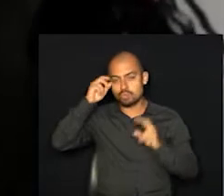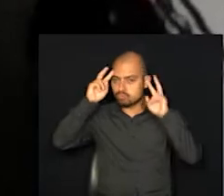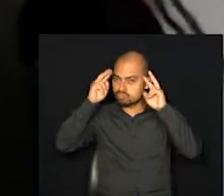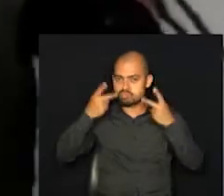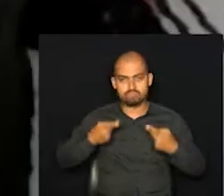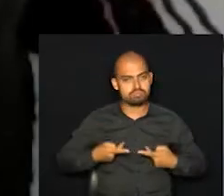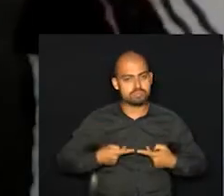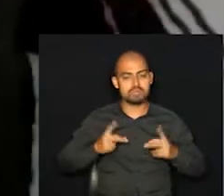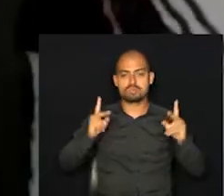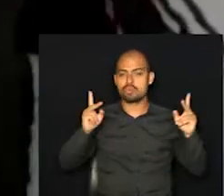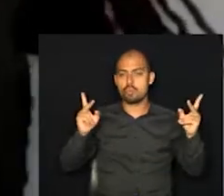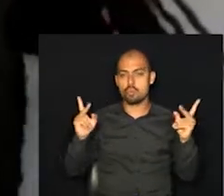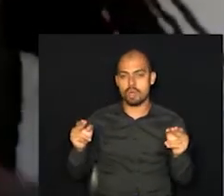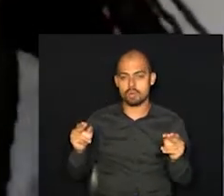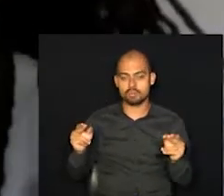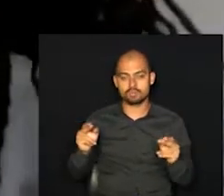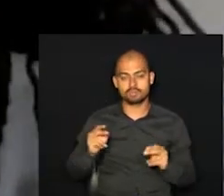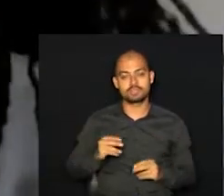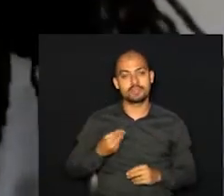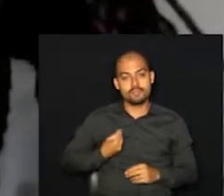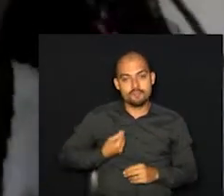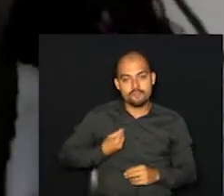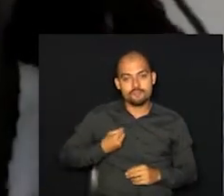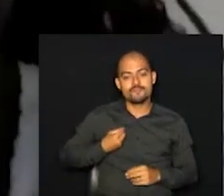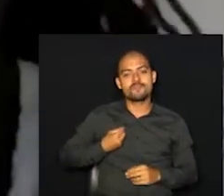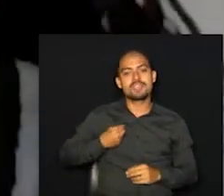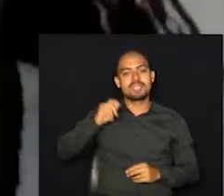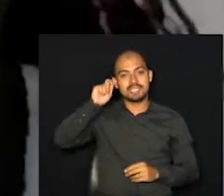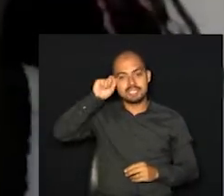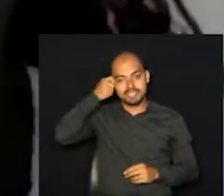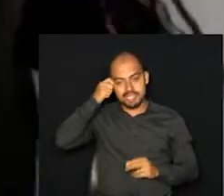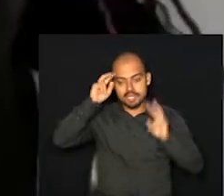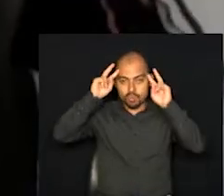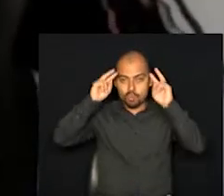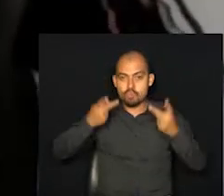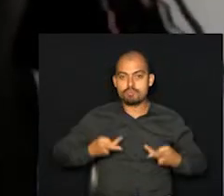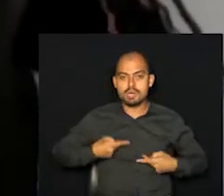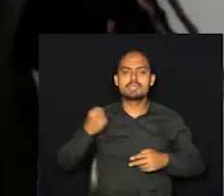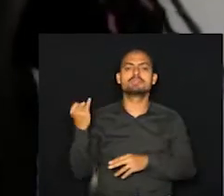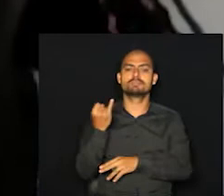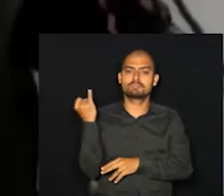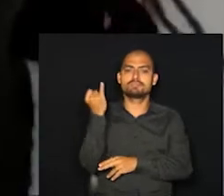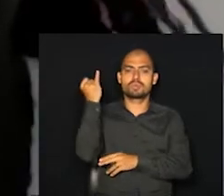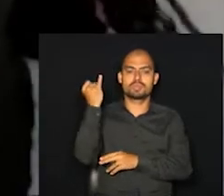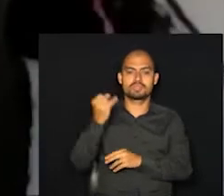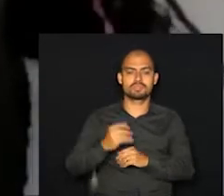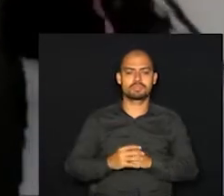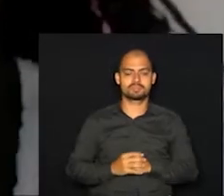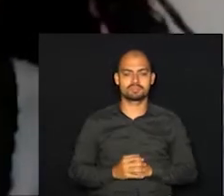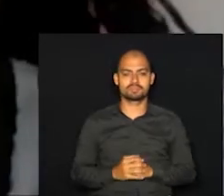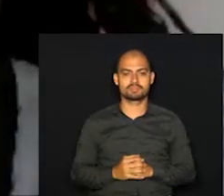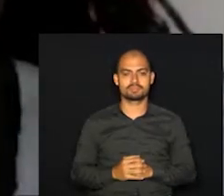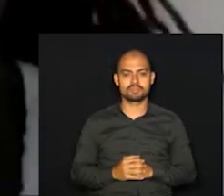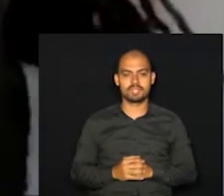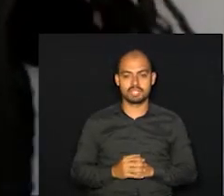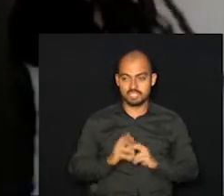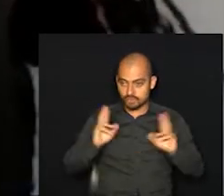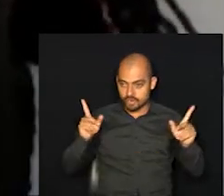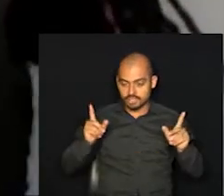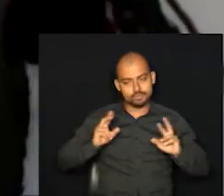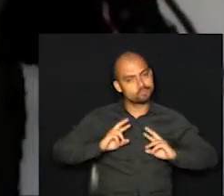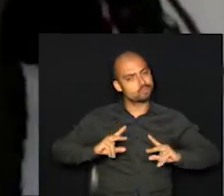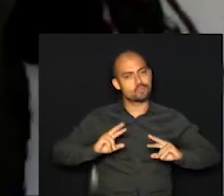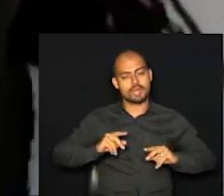falamos. Vidas negras, humanas importam. Não é diferente. Entendeu? Nós temos uma cultura diferente, nós temos uma